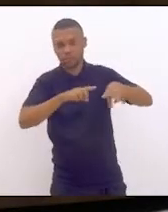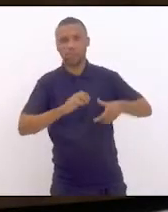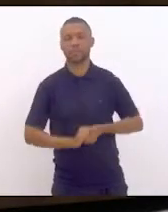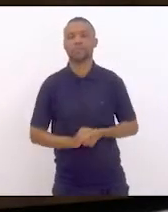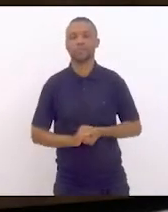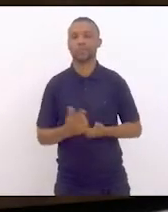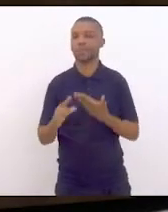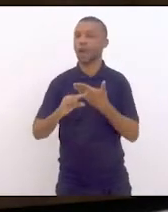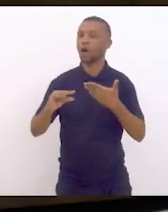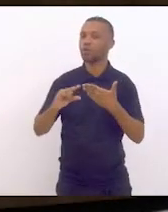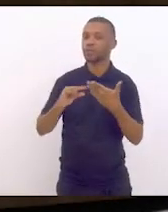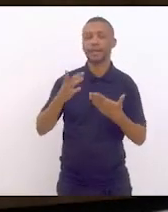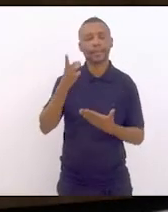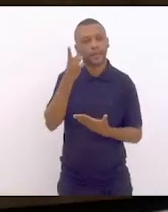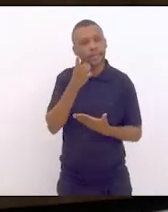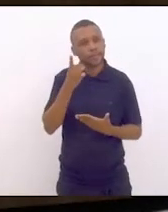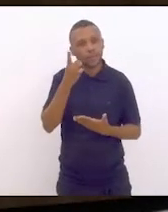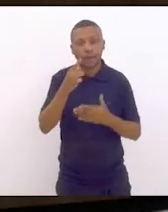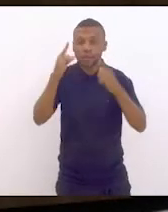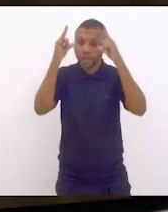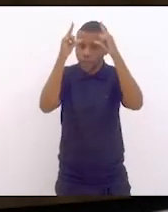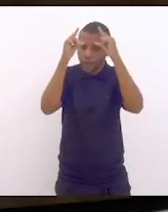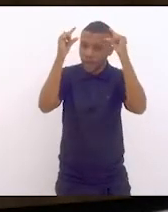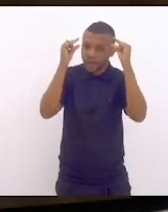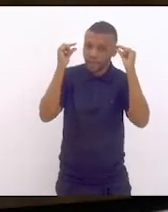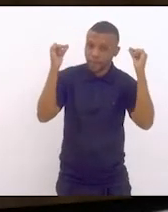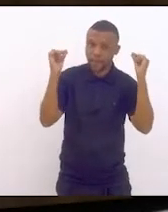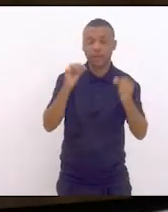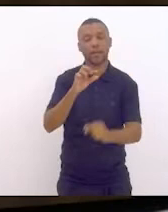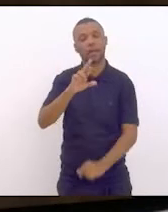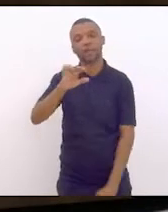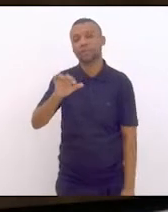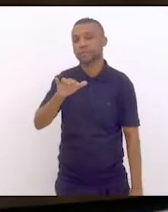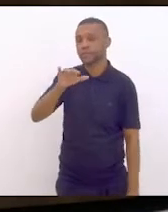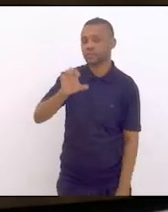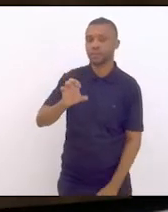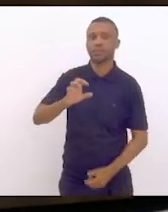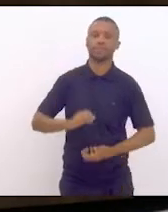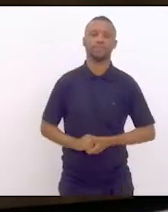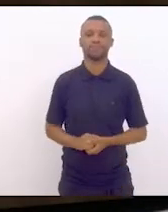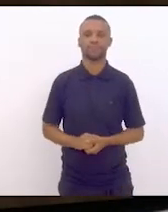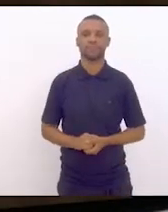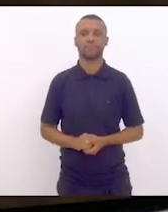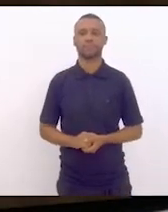de autoria da deputada enfermeira Rejane.